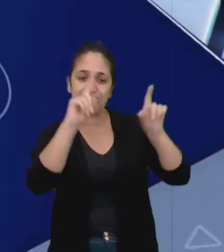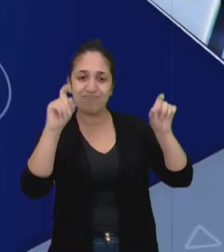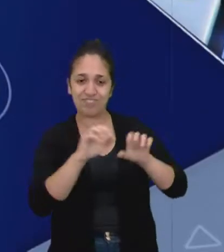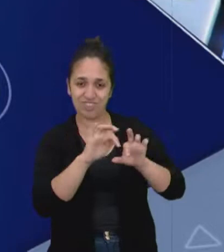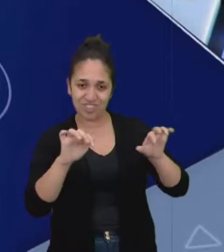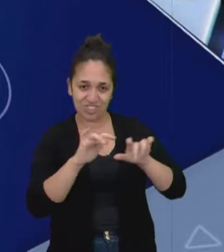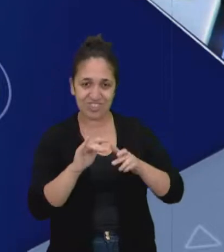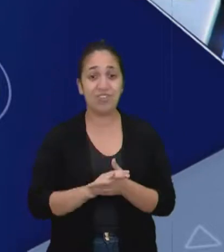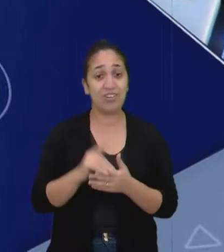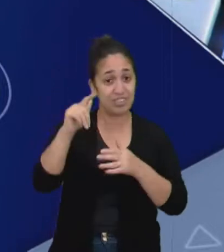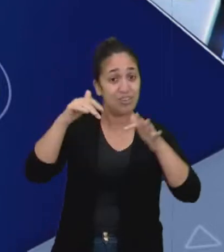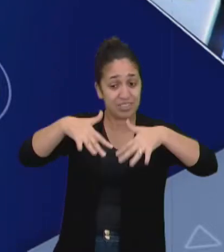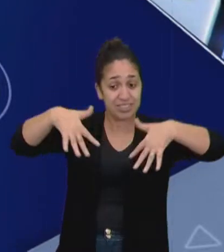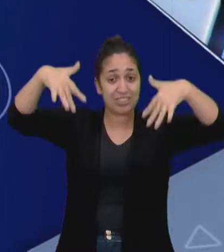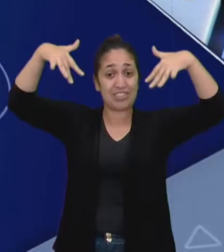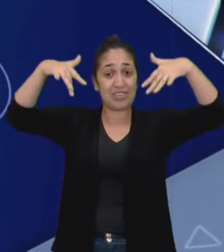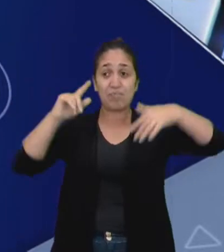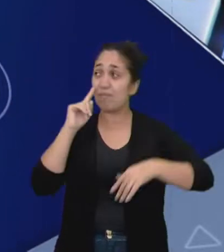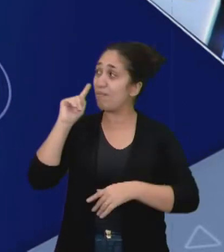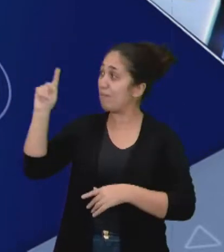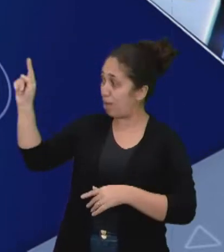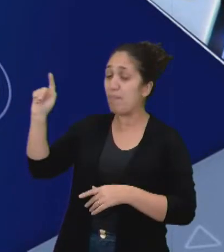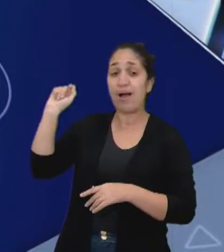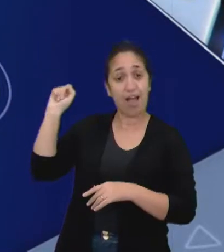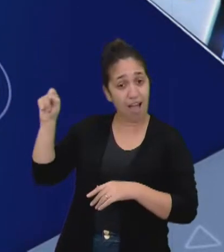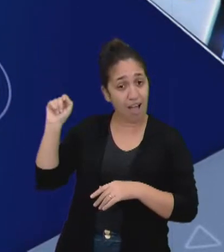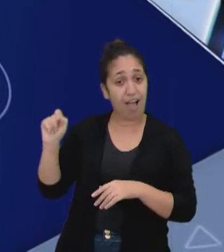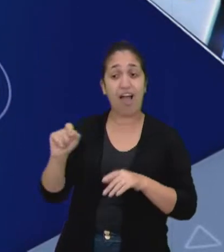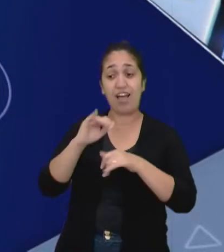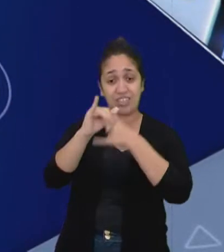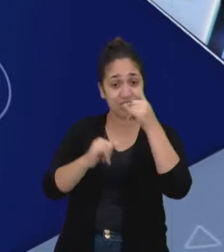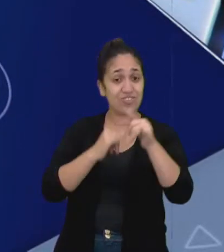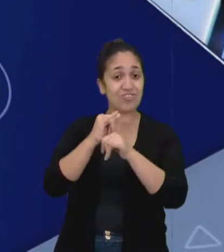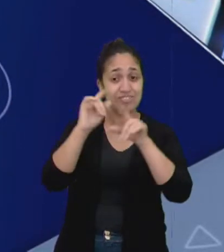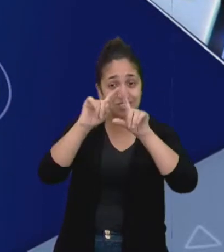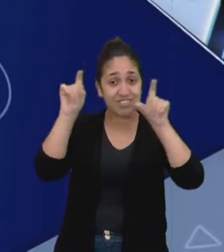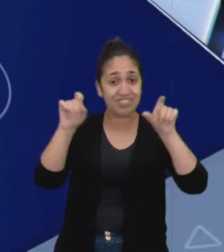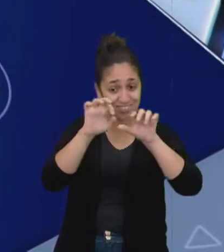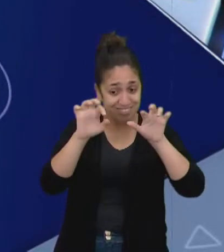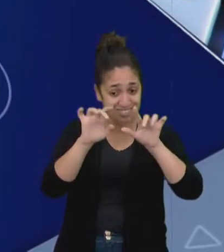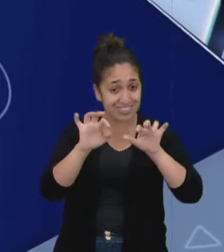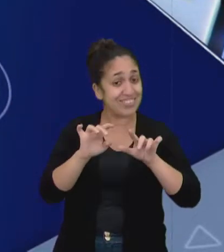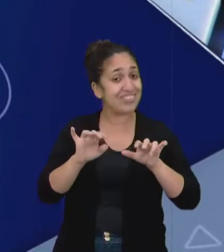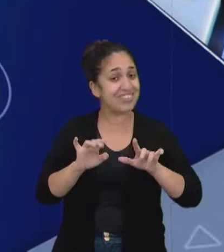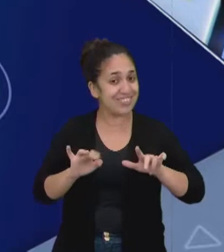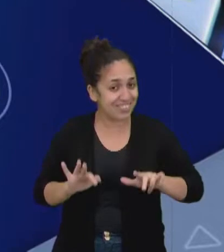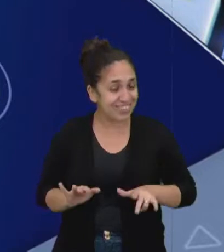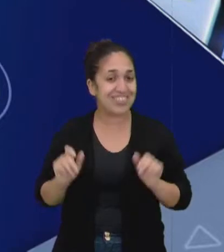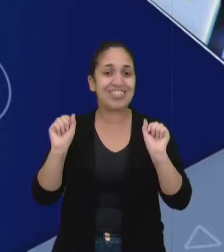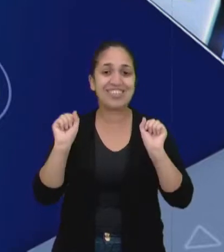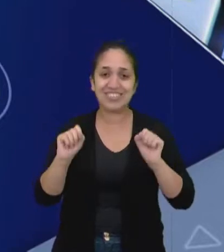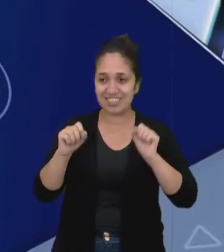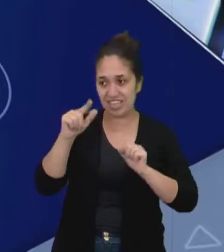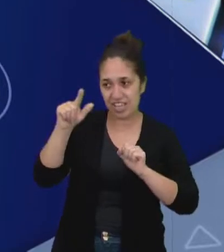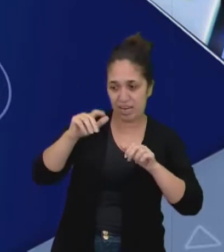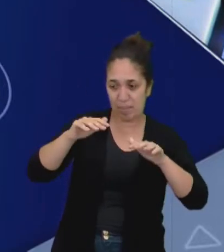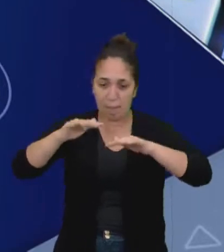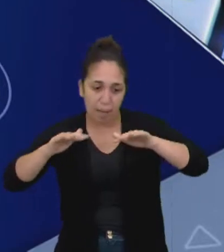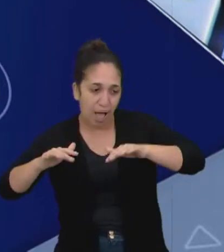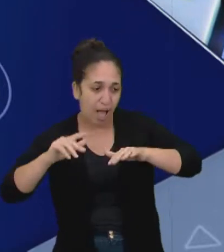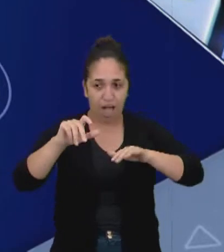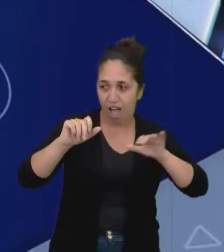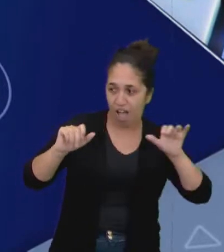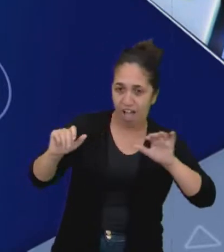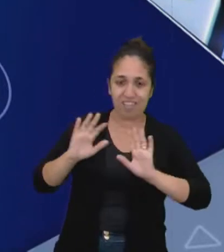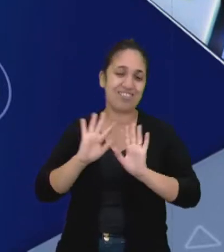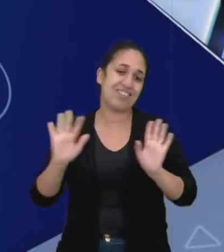próprio mapa que você mostra aí de vez em quando, ele é um mapa digital, Foi construído no computador. Também ele não se mexe, não acende luz,